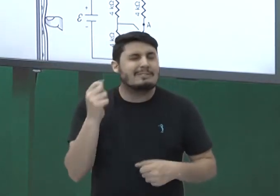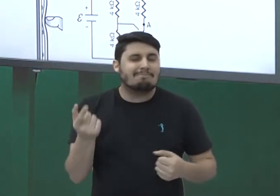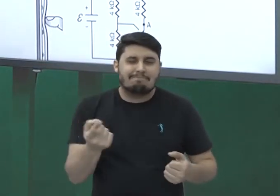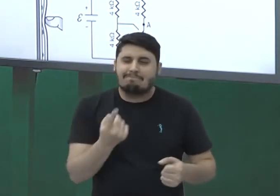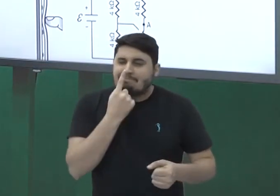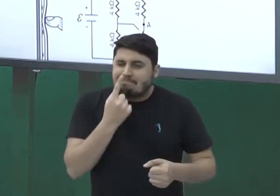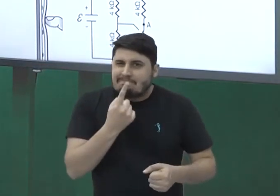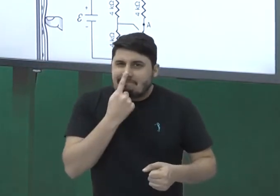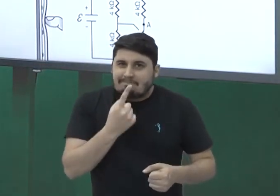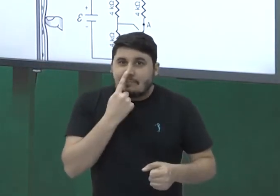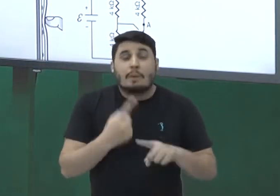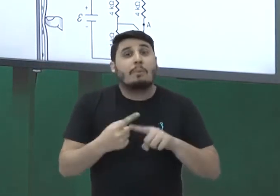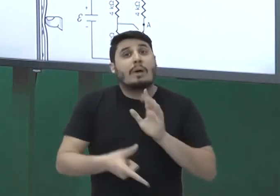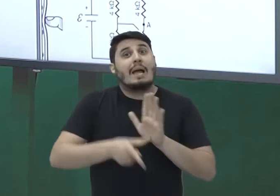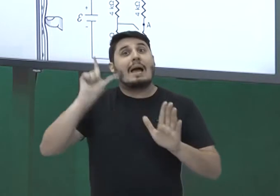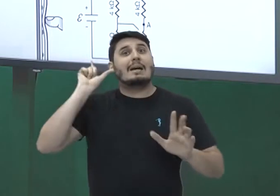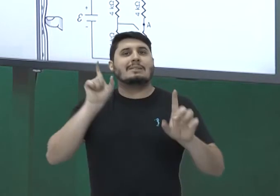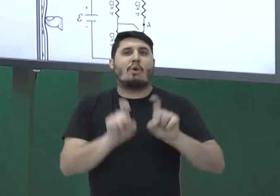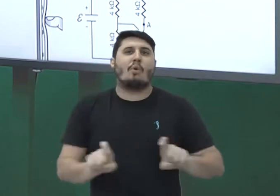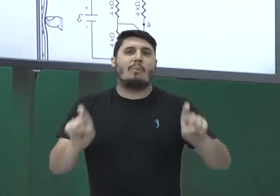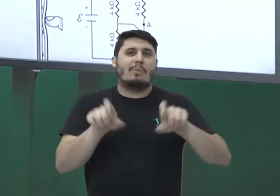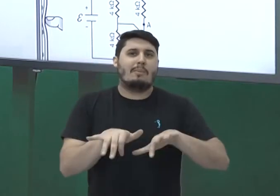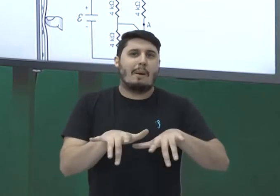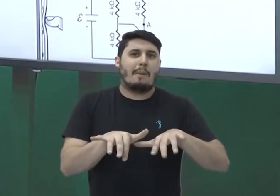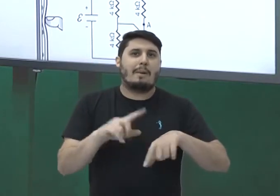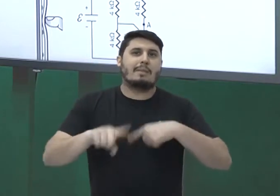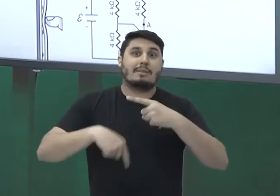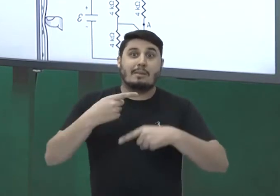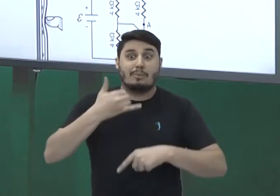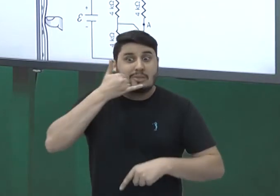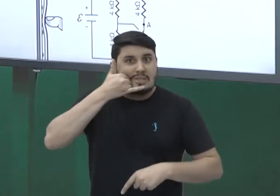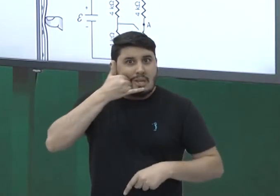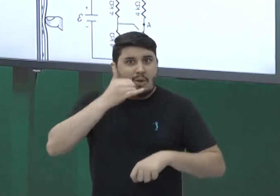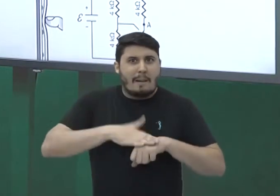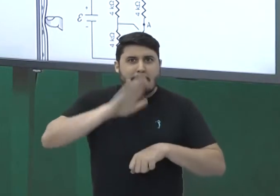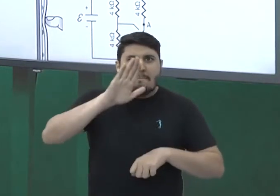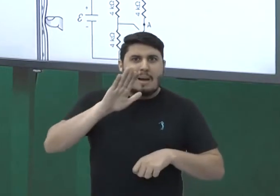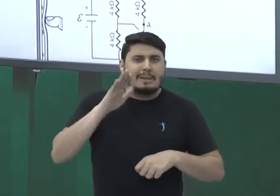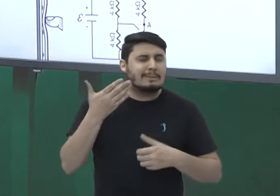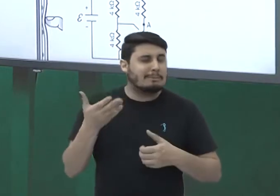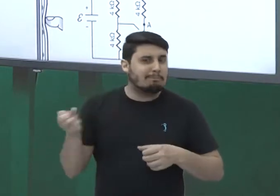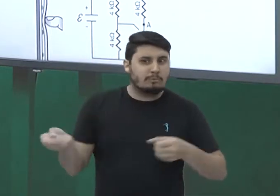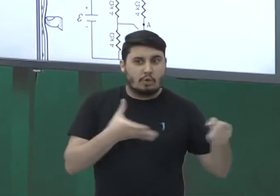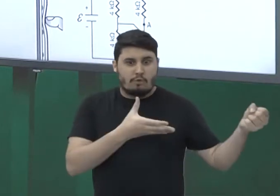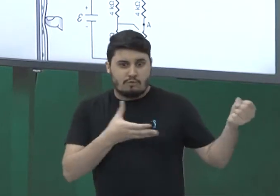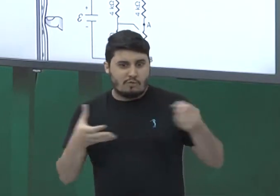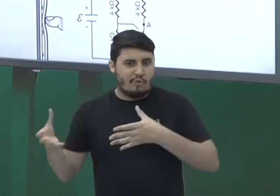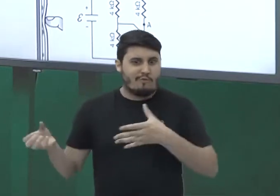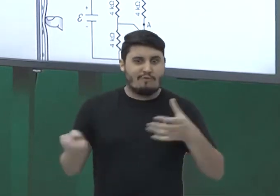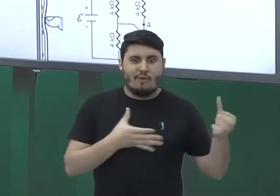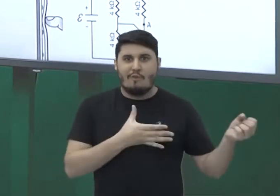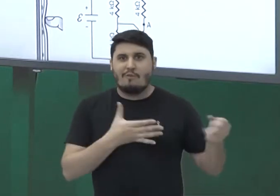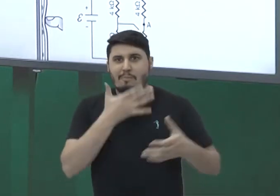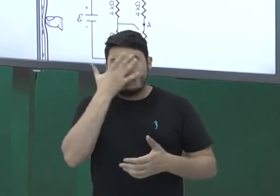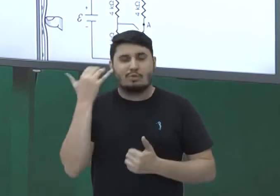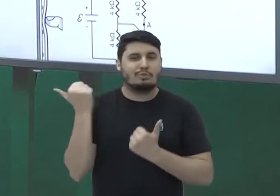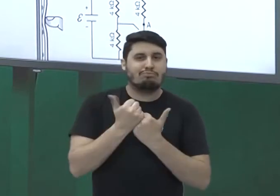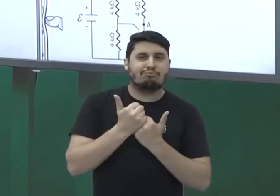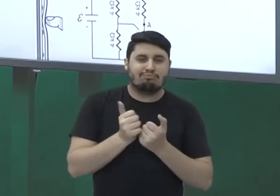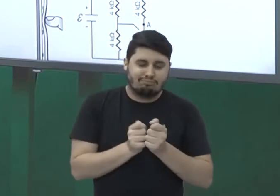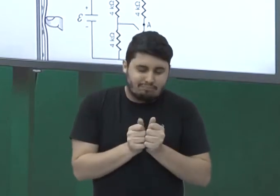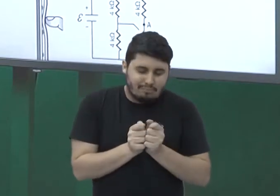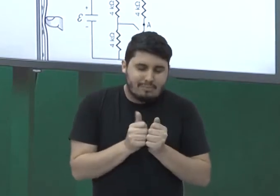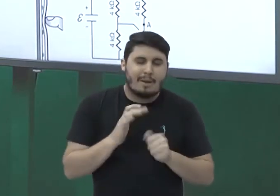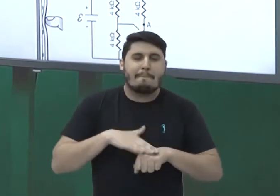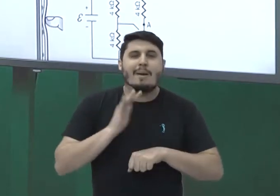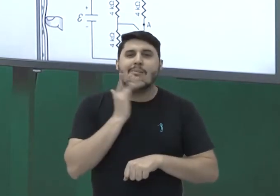mais no computador, depois as coisas foram avançando, tá? O que é que acontece? Talvez você já tenha